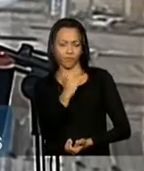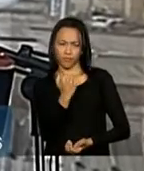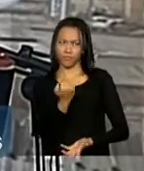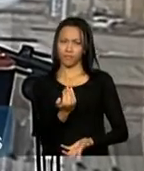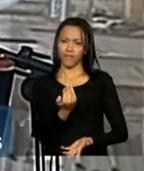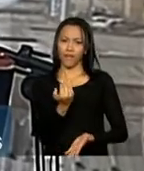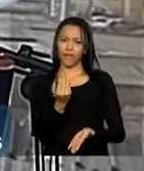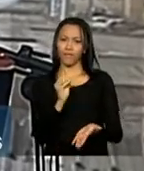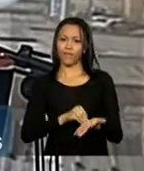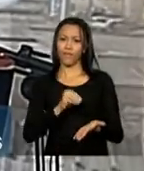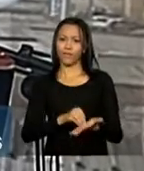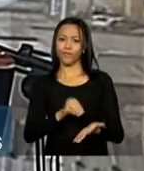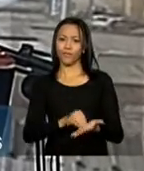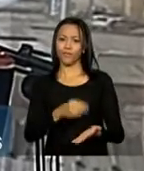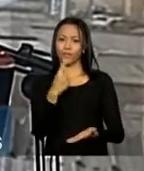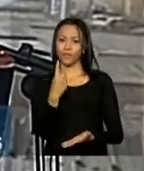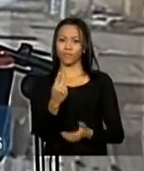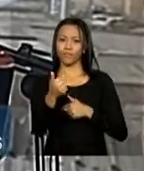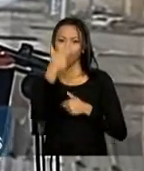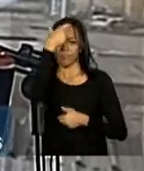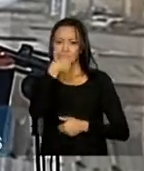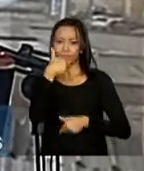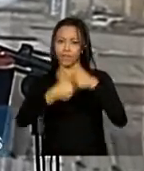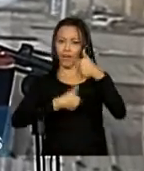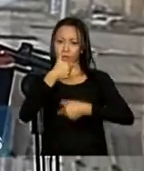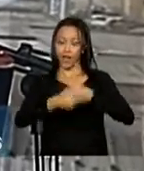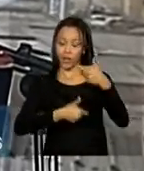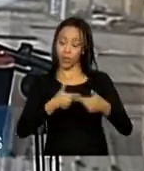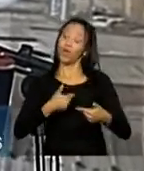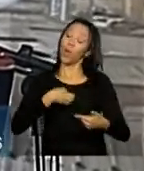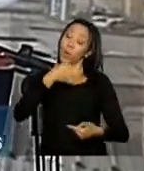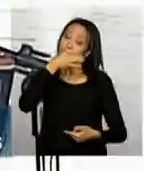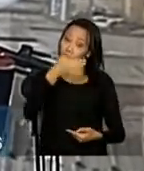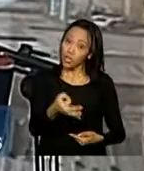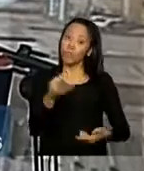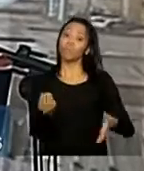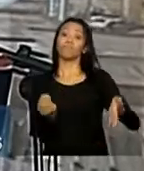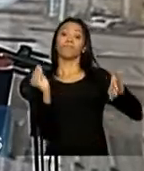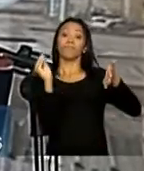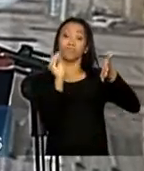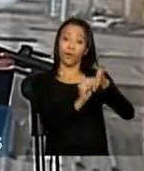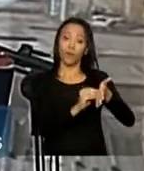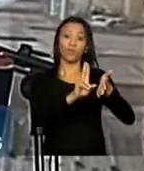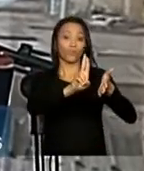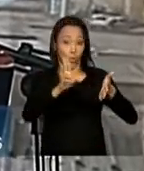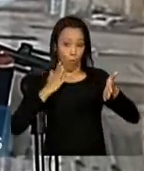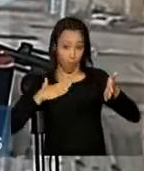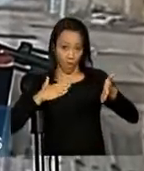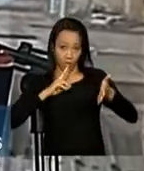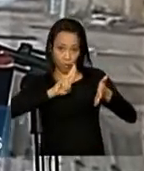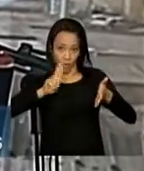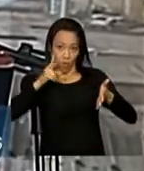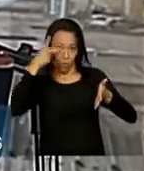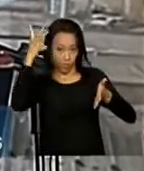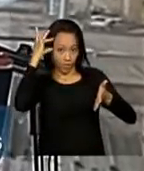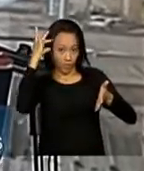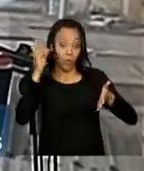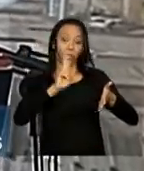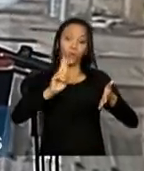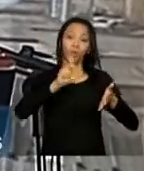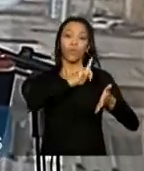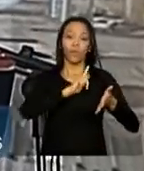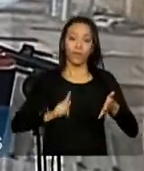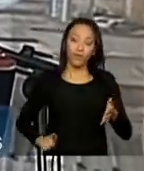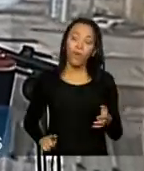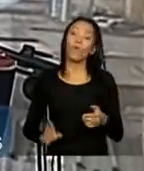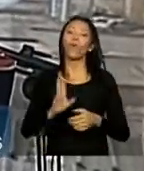nome de um trabalhador. Então, eu sugiro que na placa botem também, além do meu nome, do nome do governador,